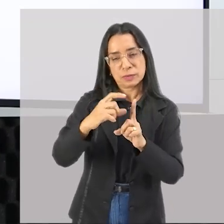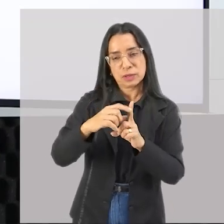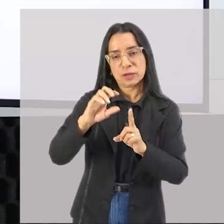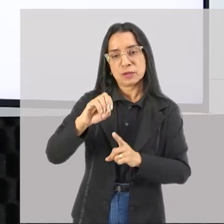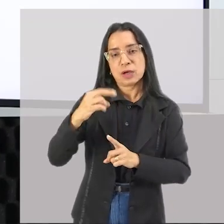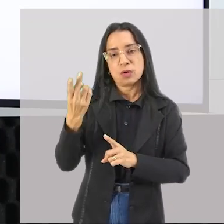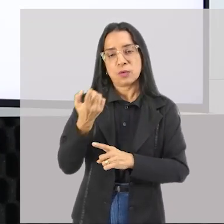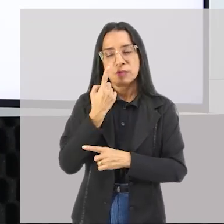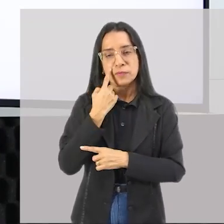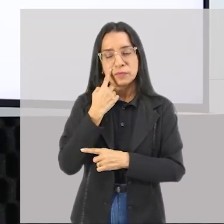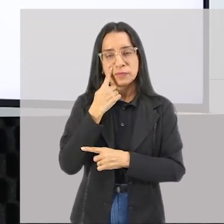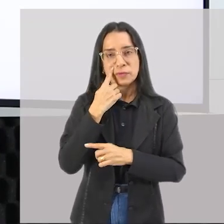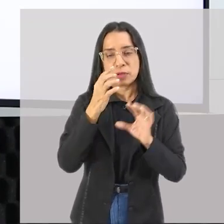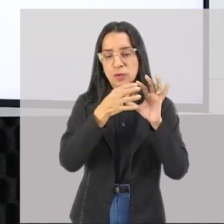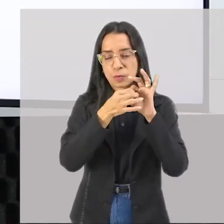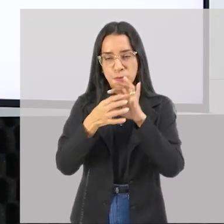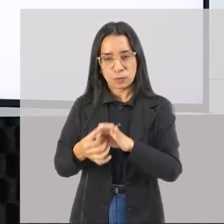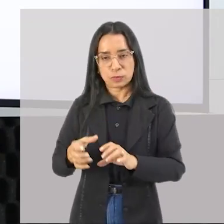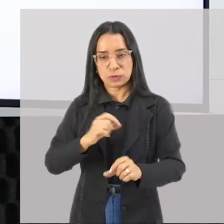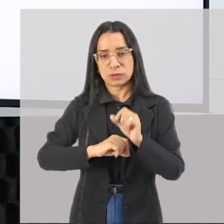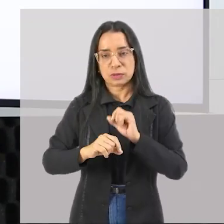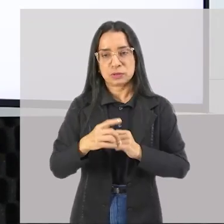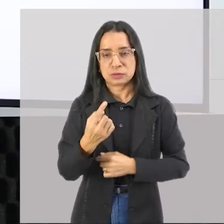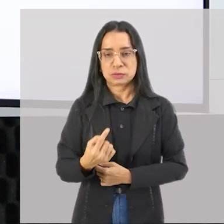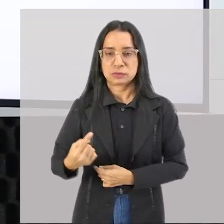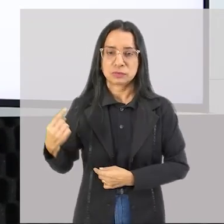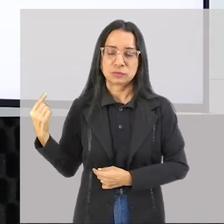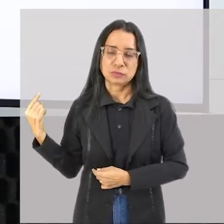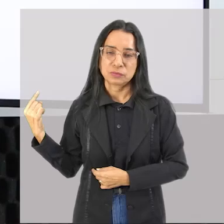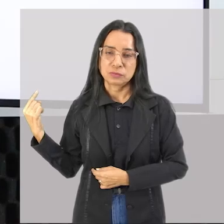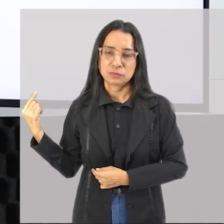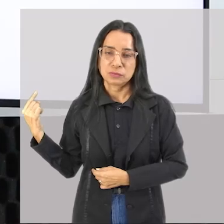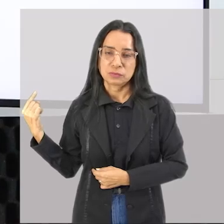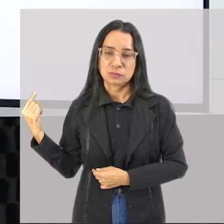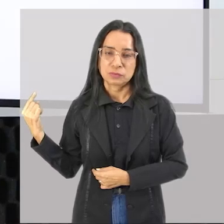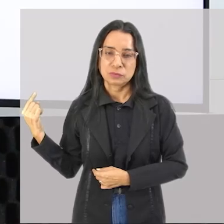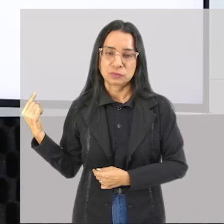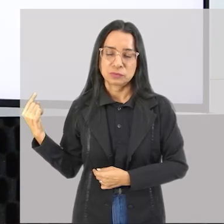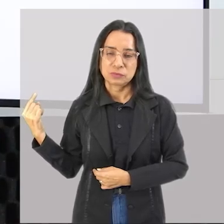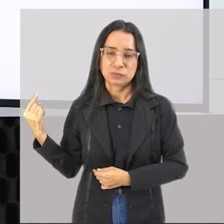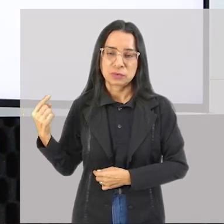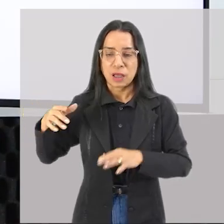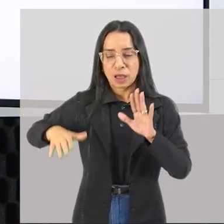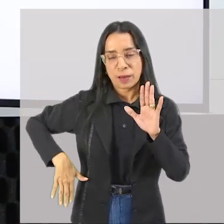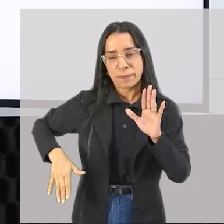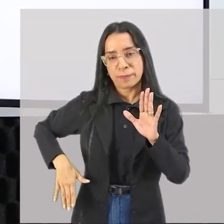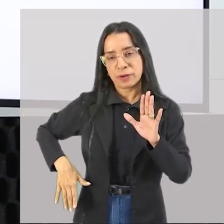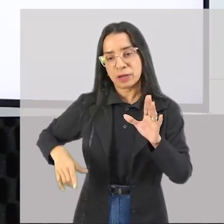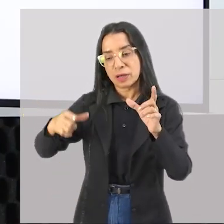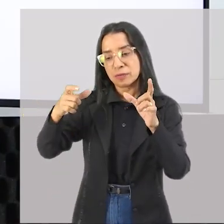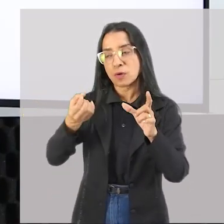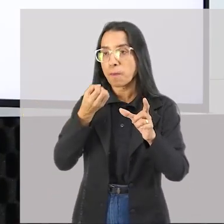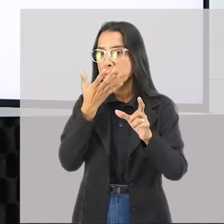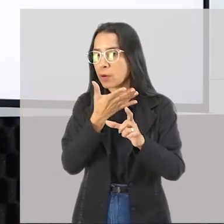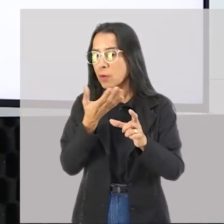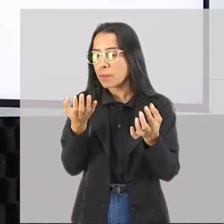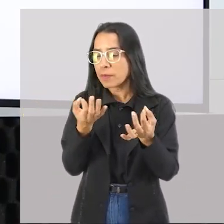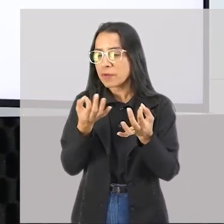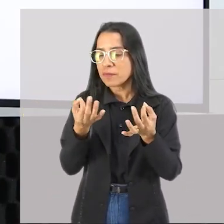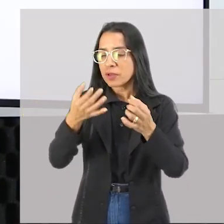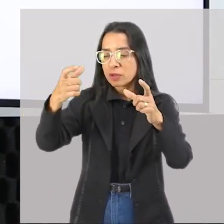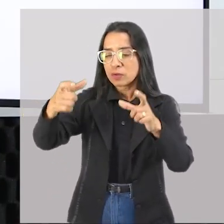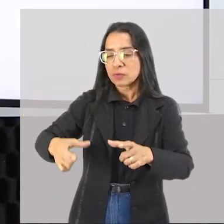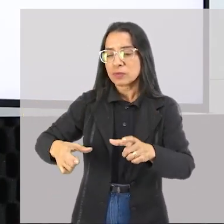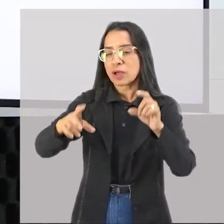ou você analisa o contexto. The beach was a wonderful place in the summer. A praia foi um ótimo lugar no